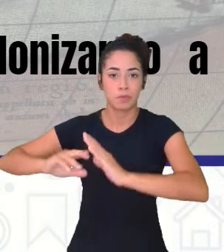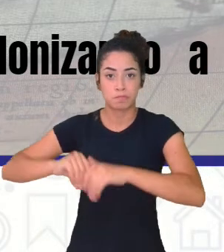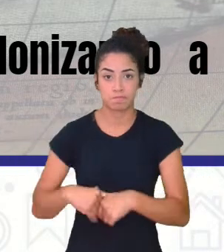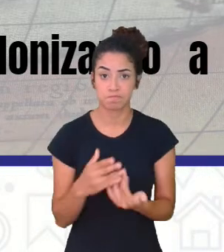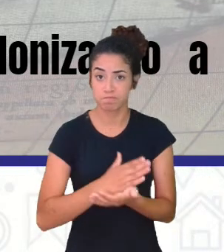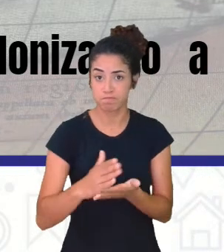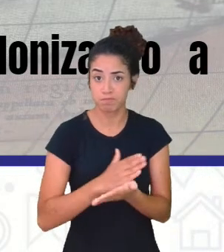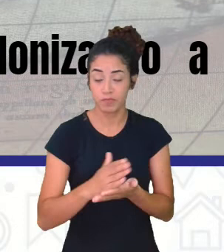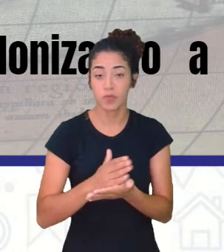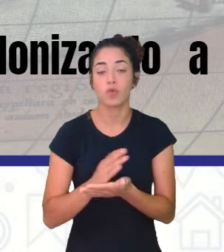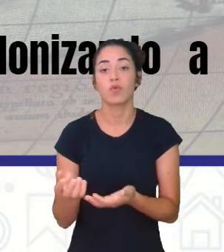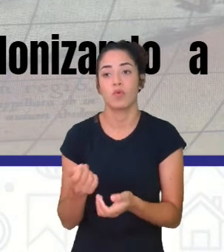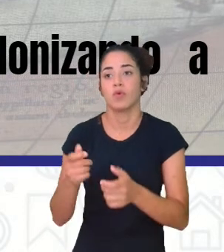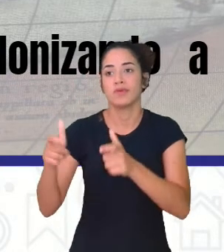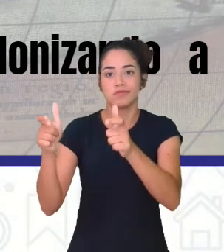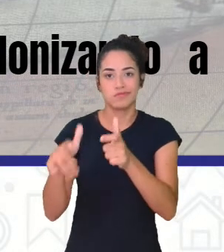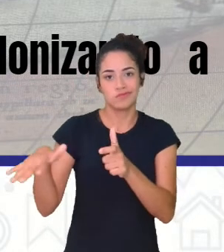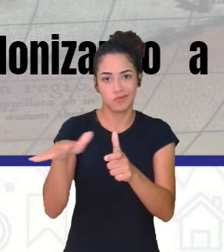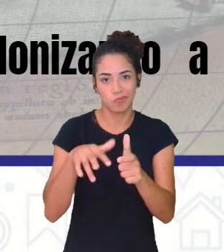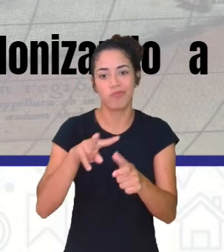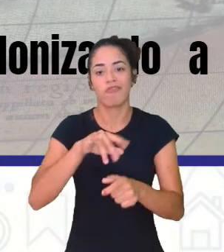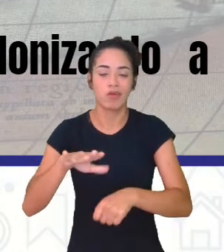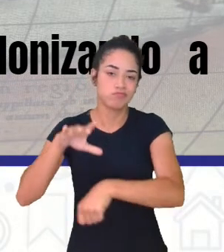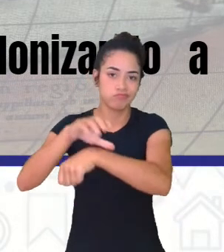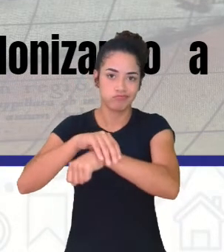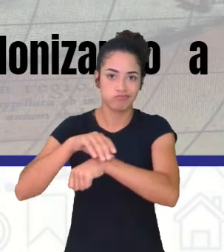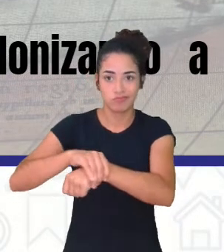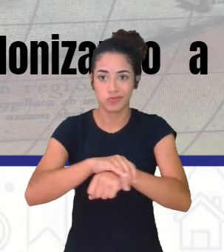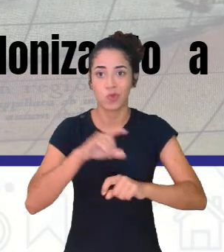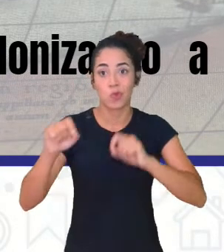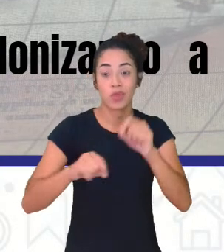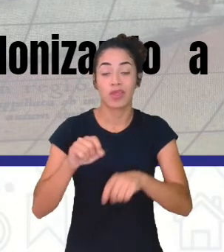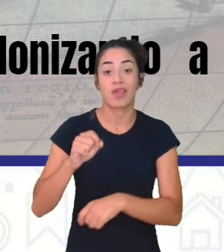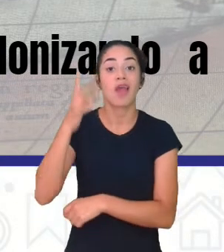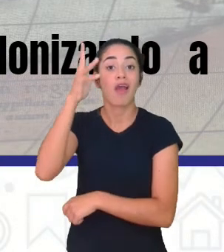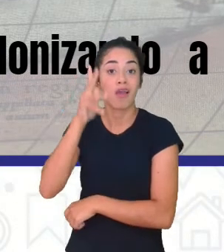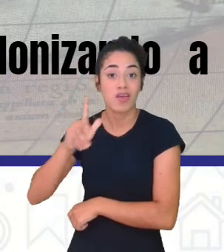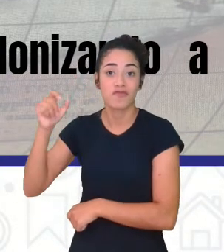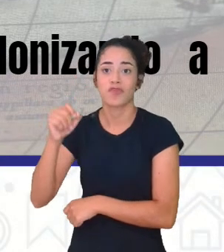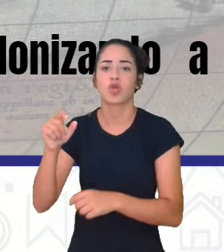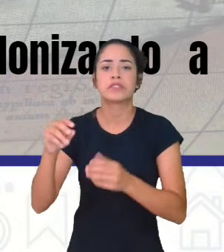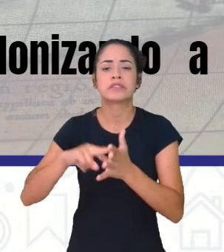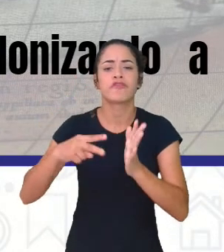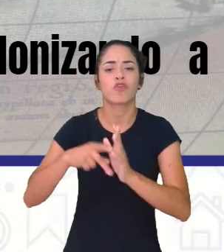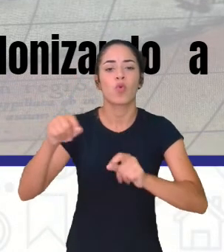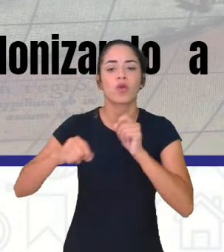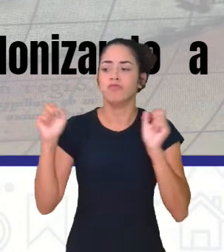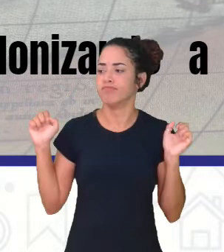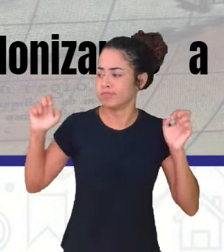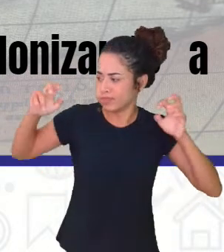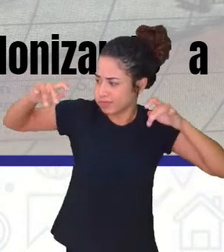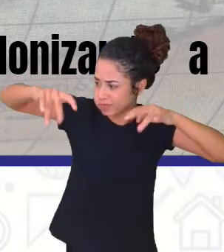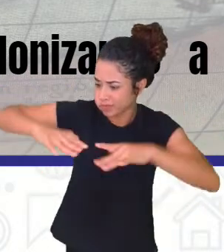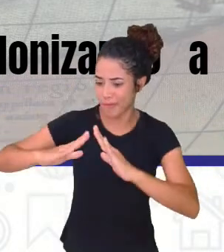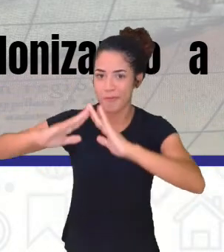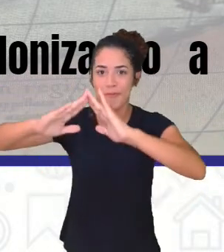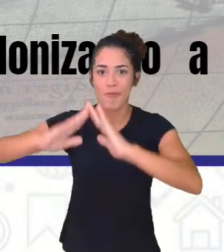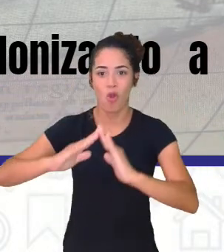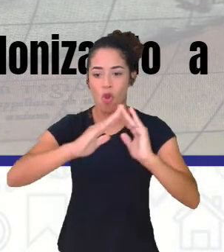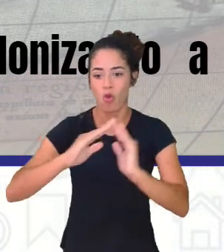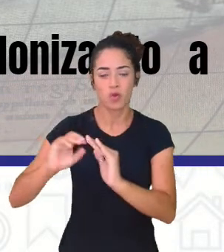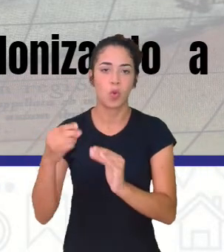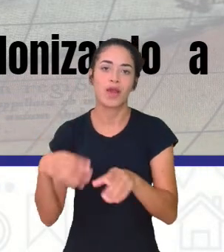civilizações seguem colonizando a arte Ou seja povoando a África ali ou até mesmo